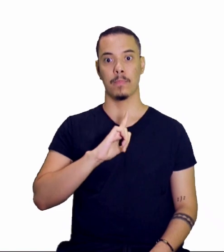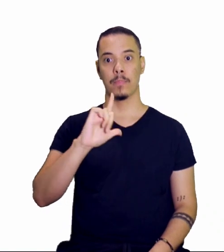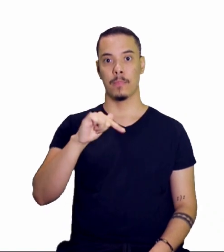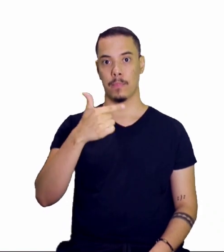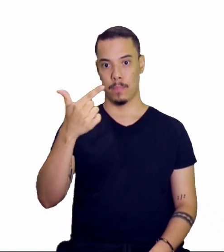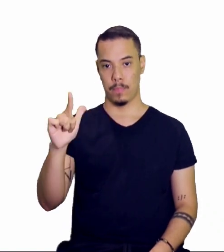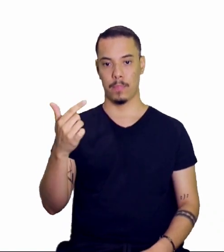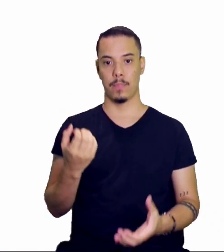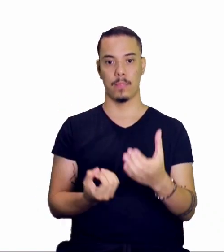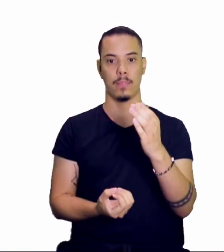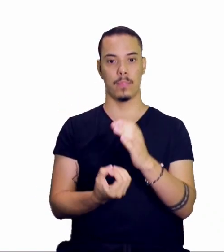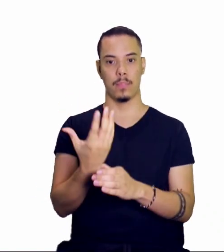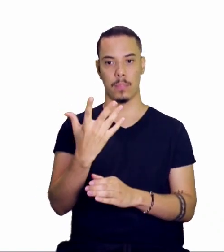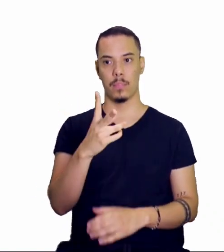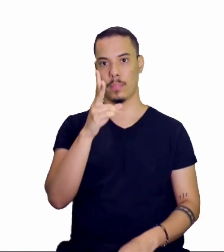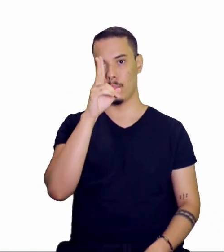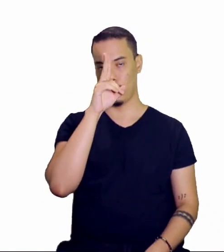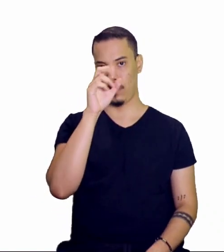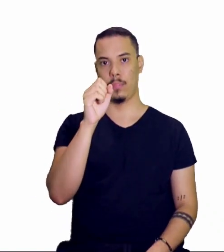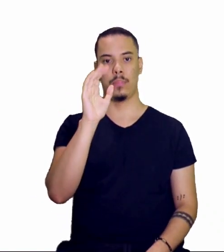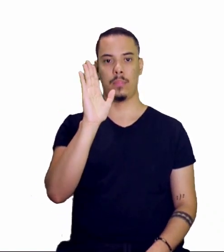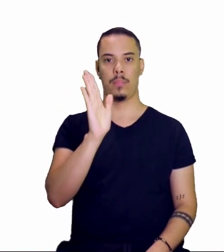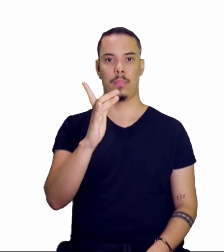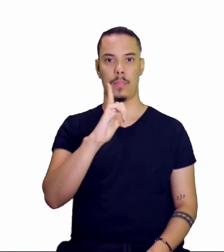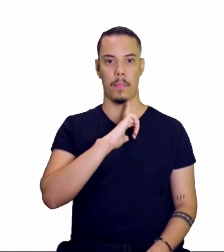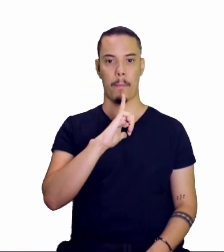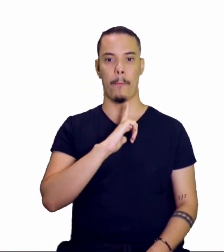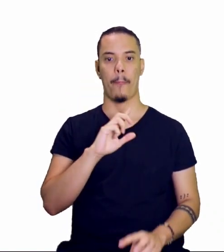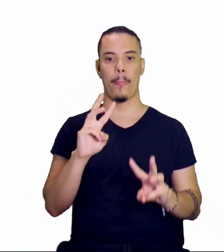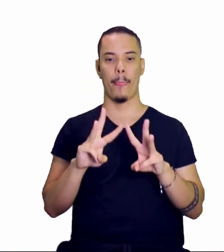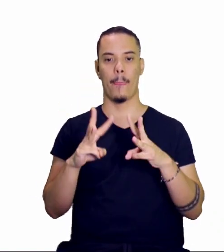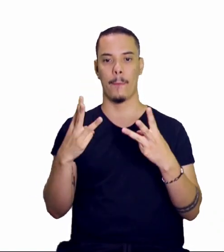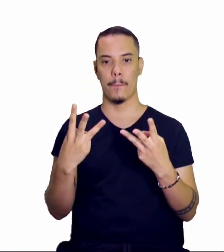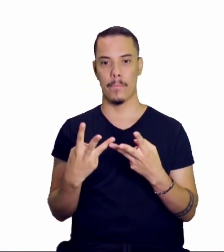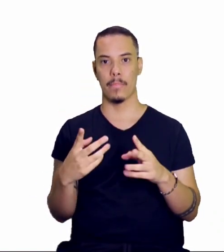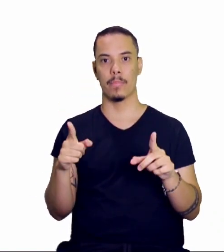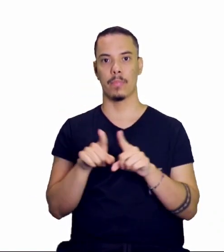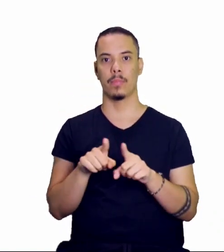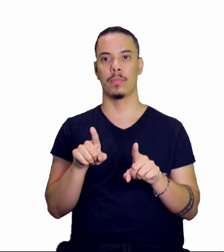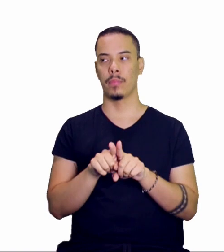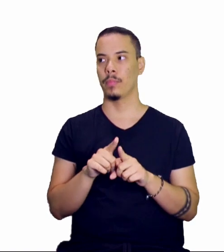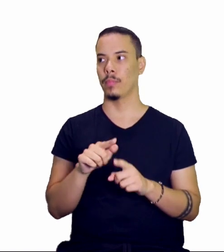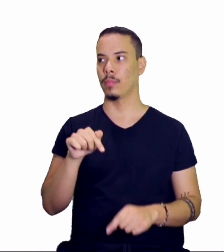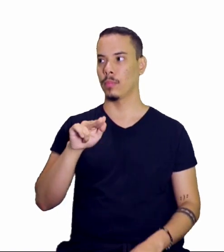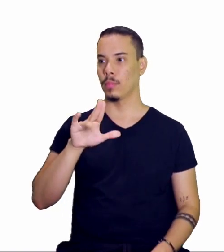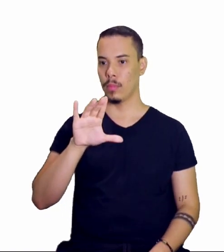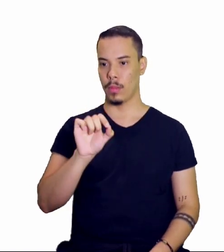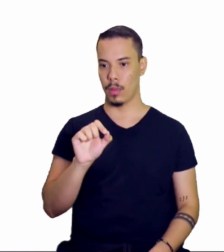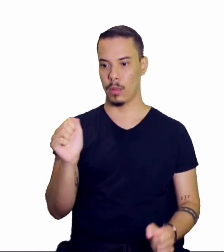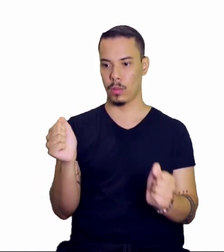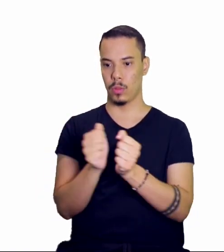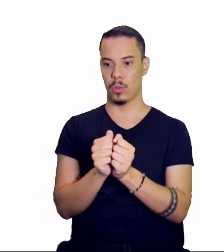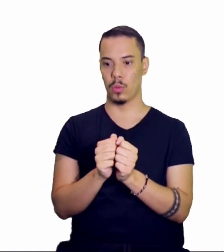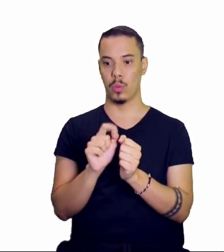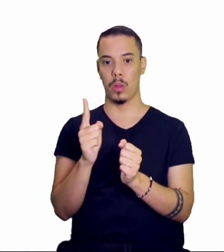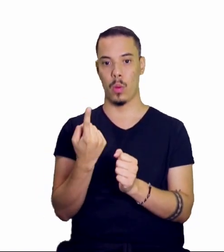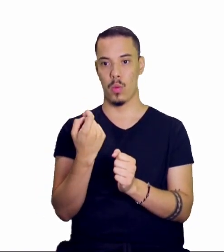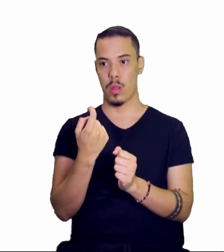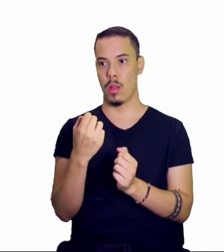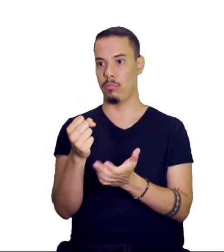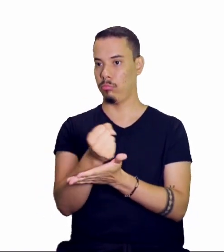ó, derivadas, força já é derivada já. Porque da massa, da quilograma, metro por segundo, vamos ver direitinho, não é Newton, não é a unidade básica,